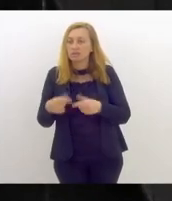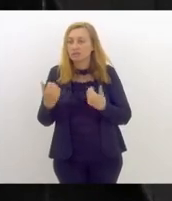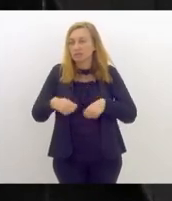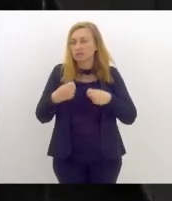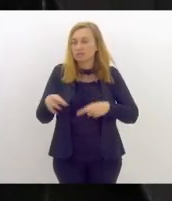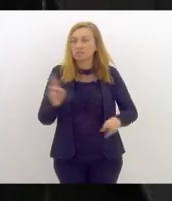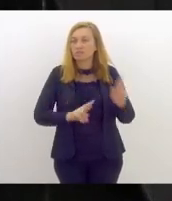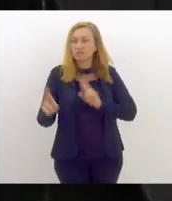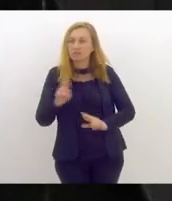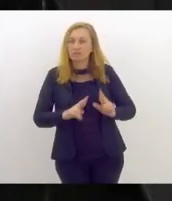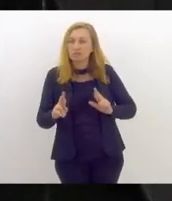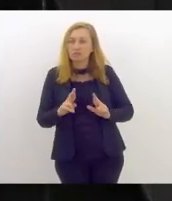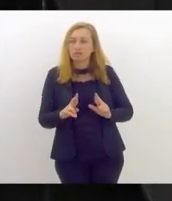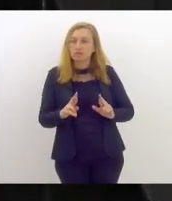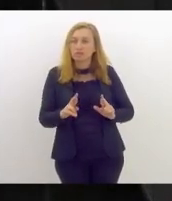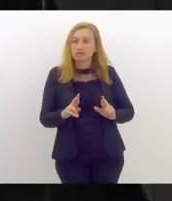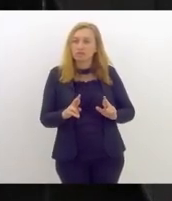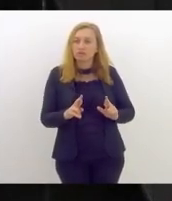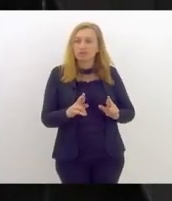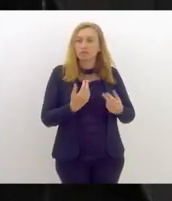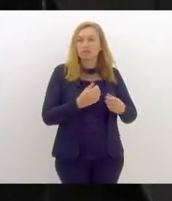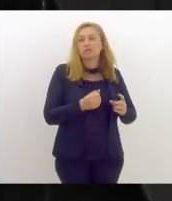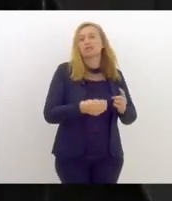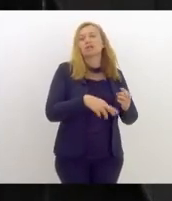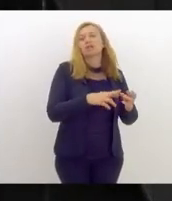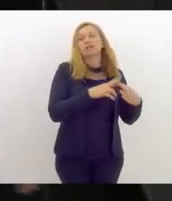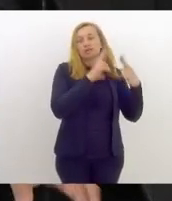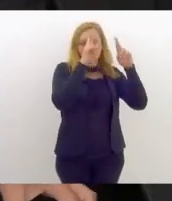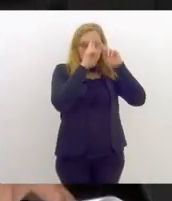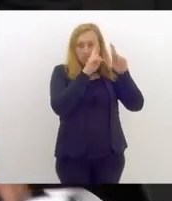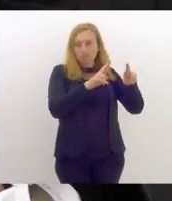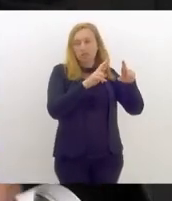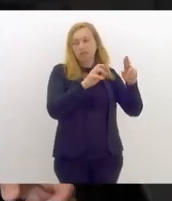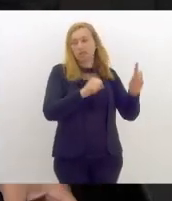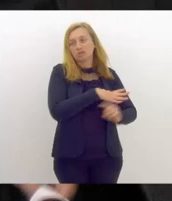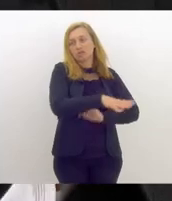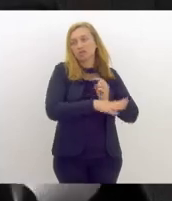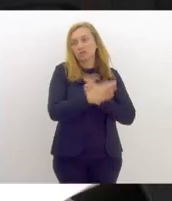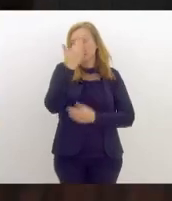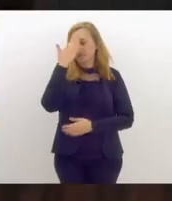entre previsibilidade fiscal e responsabilidade social Muito obrigado